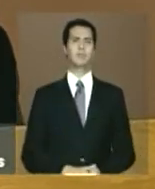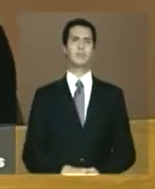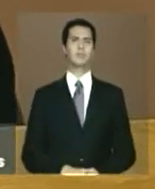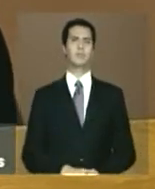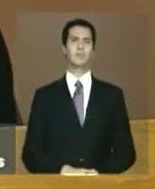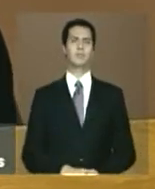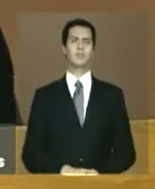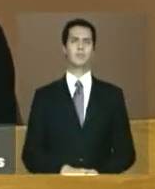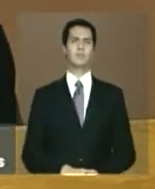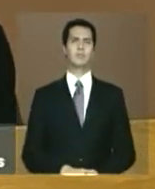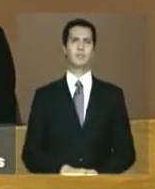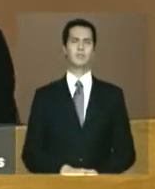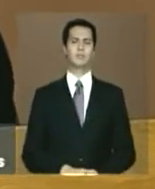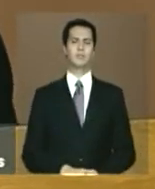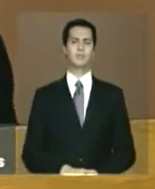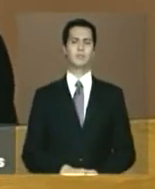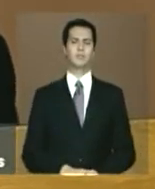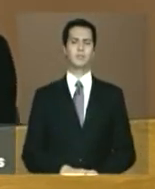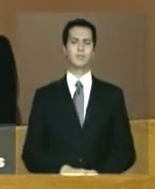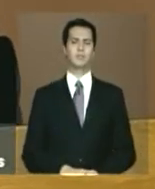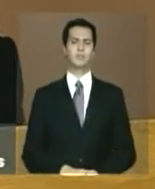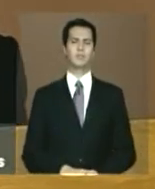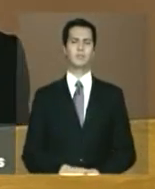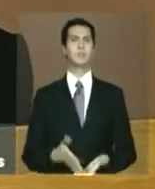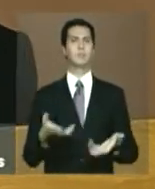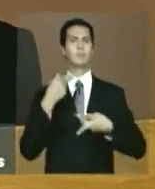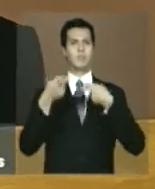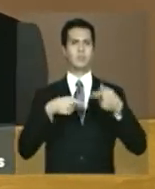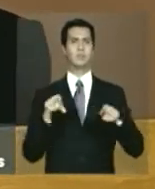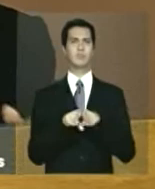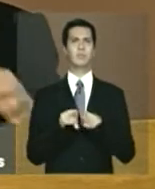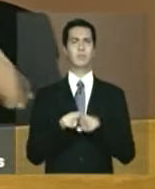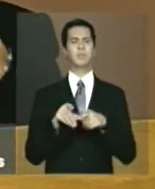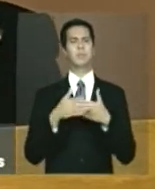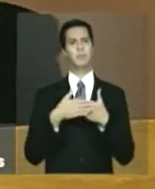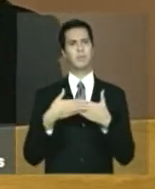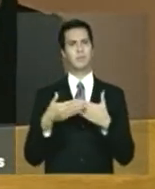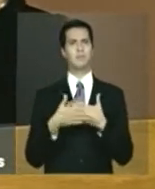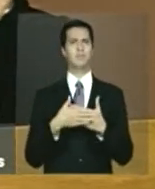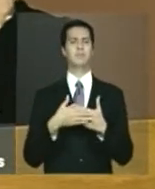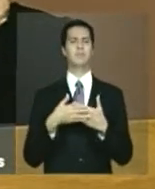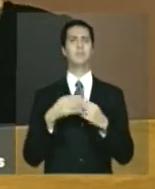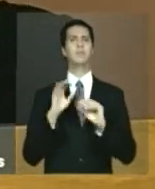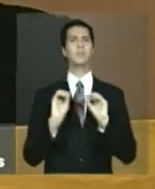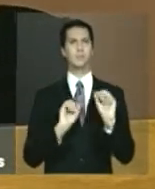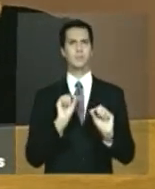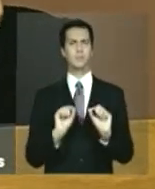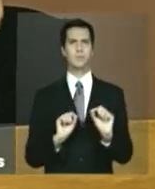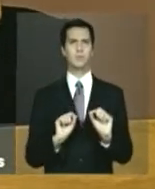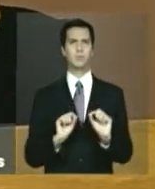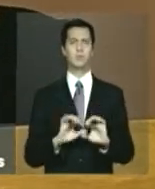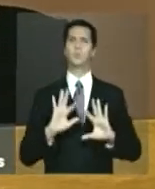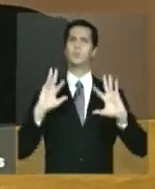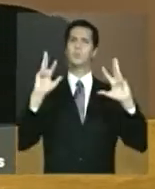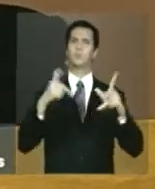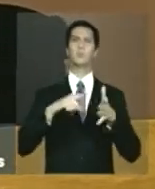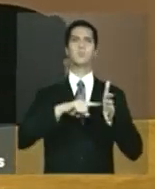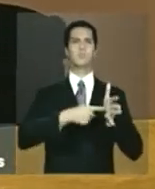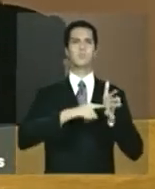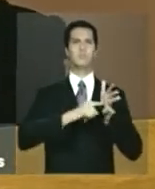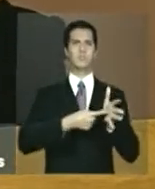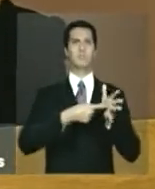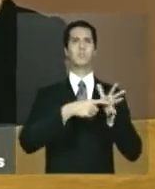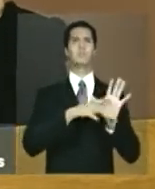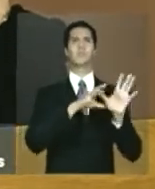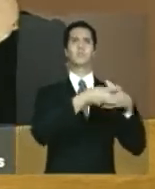e também dizer com muito carinho a todas as centrais sindicais